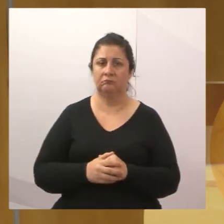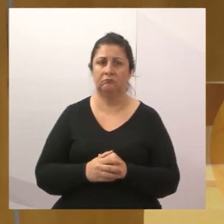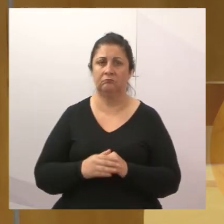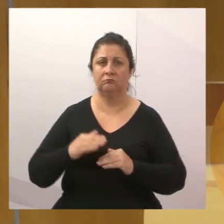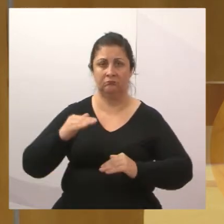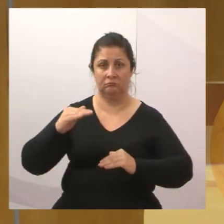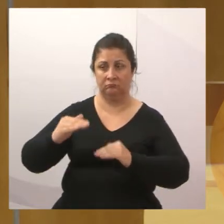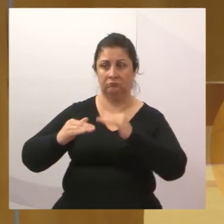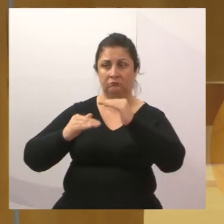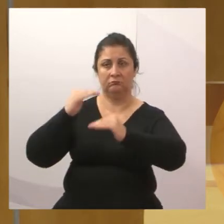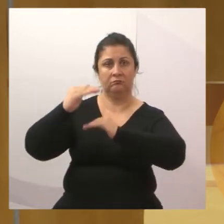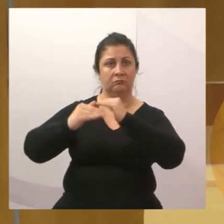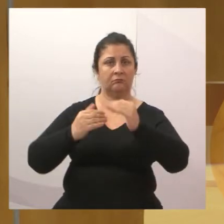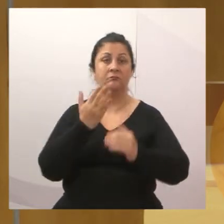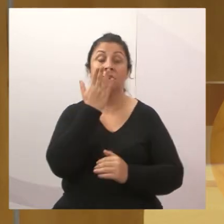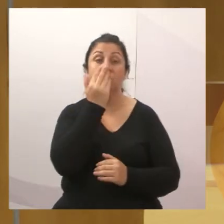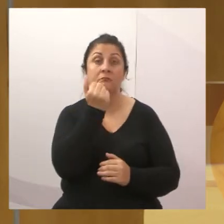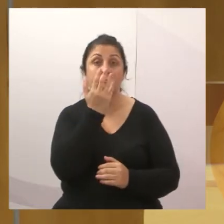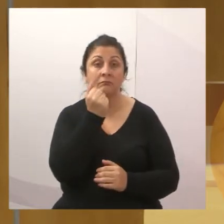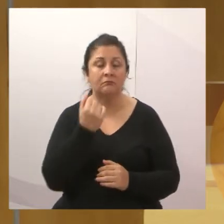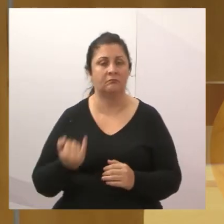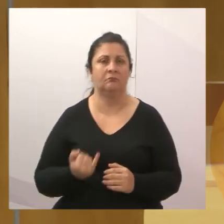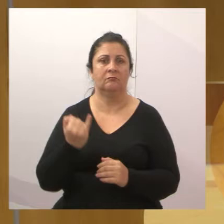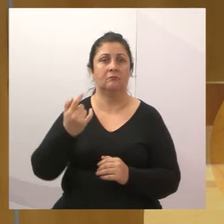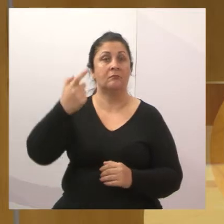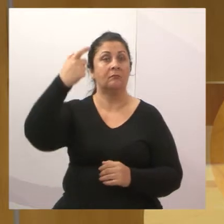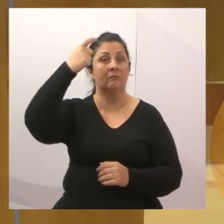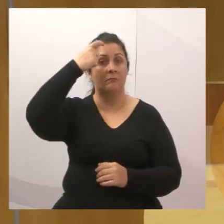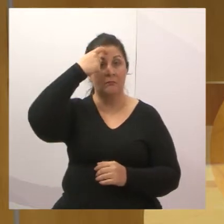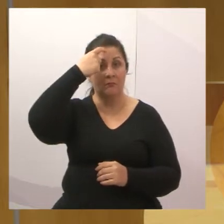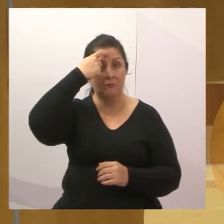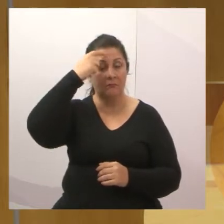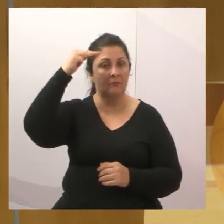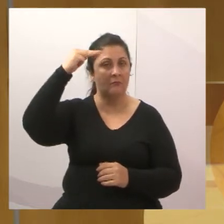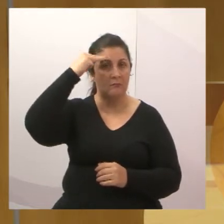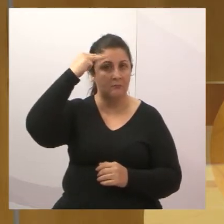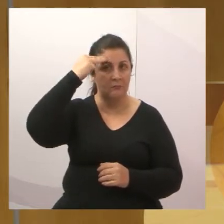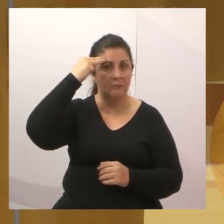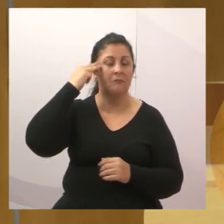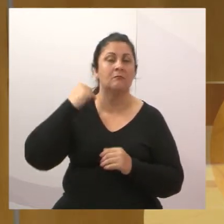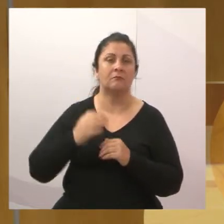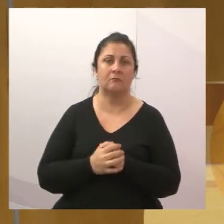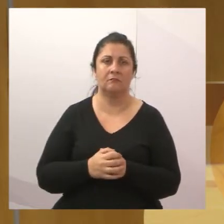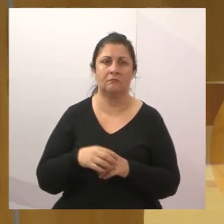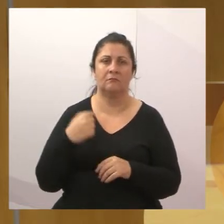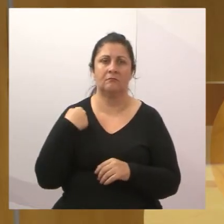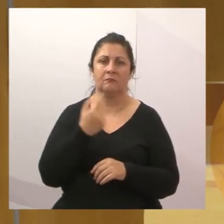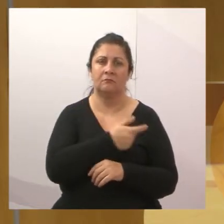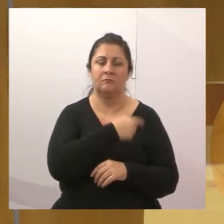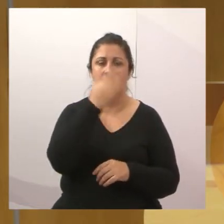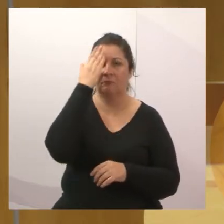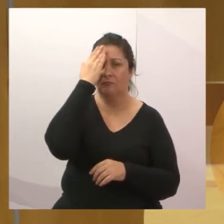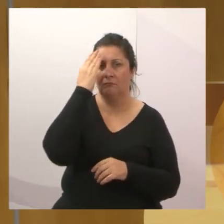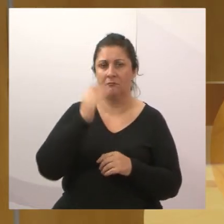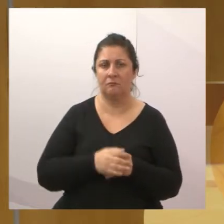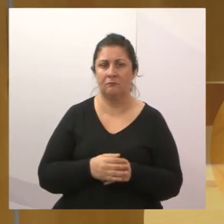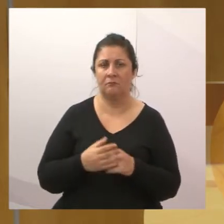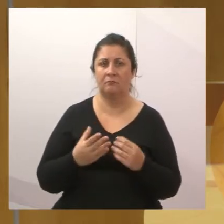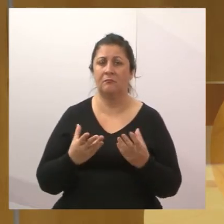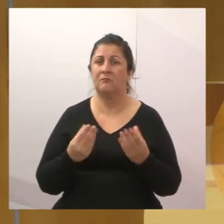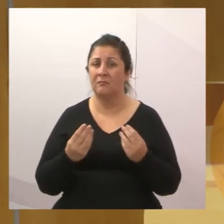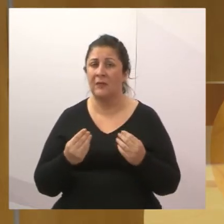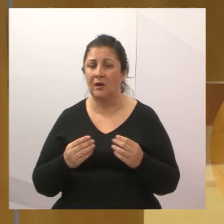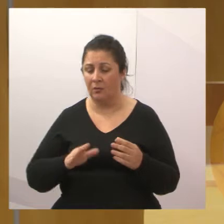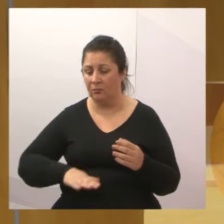alimentação, ela faz muito parte do intelectual, da memória, e a gente sabe que muitas